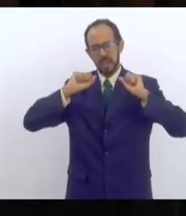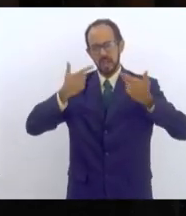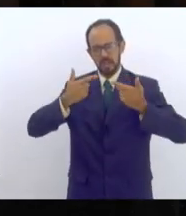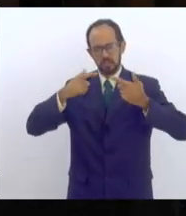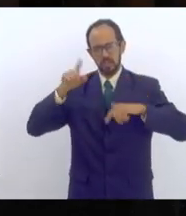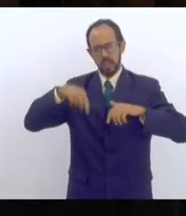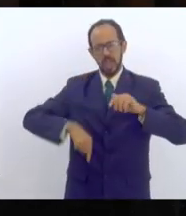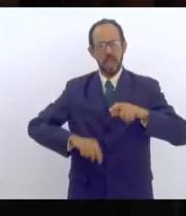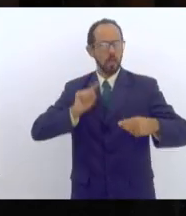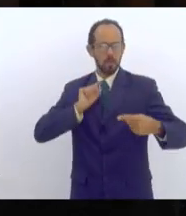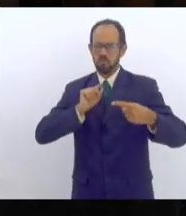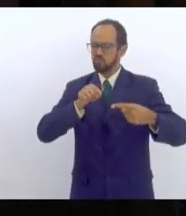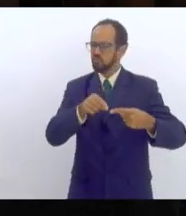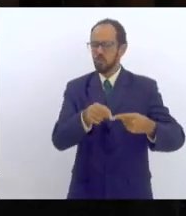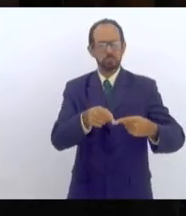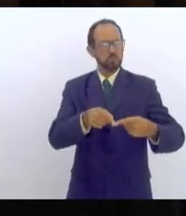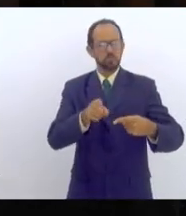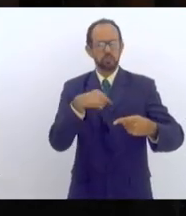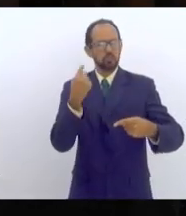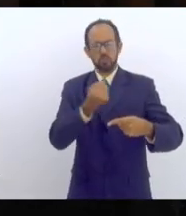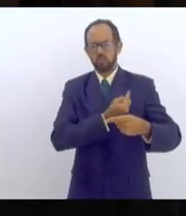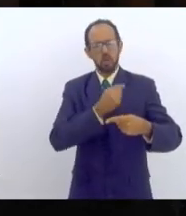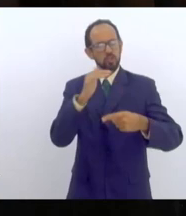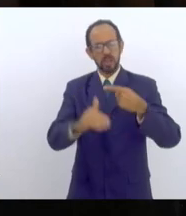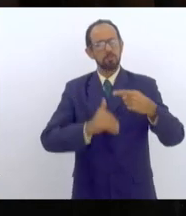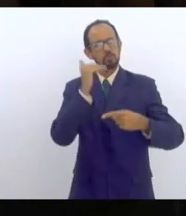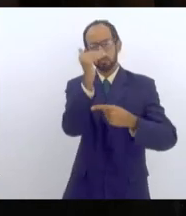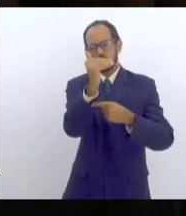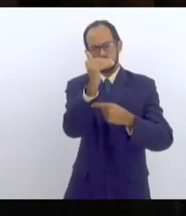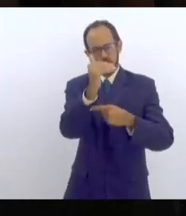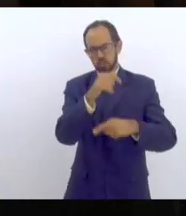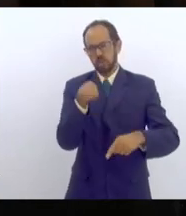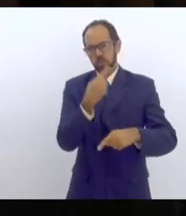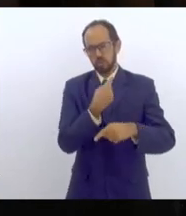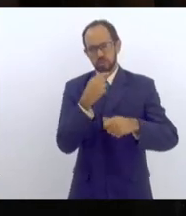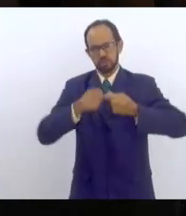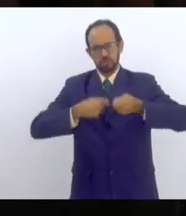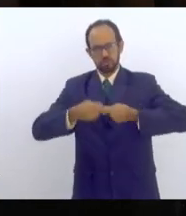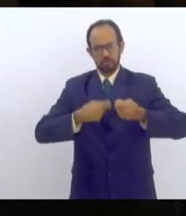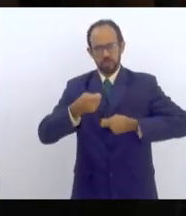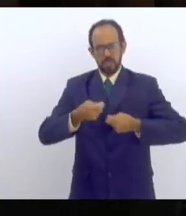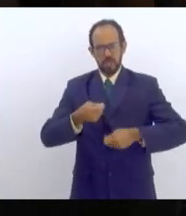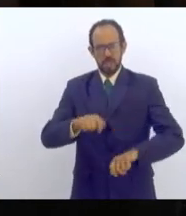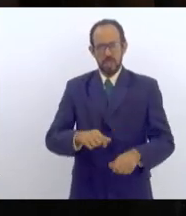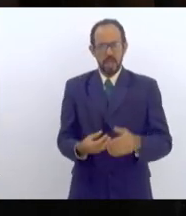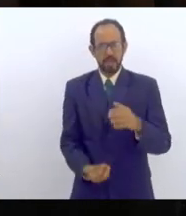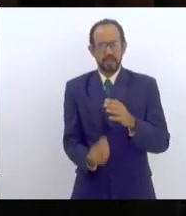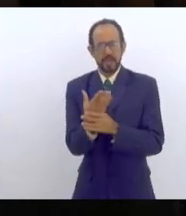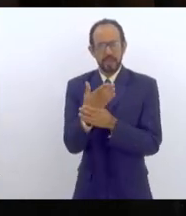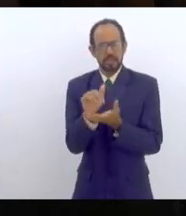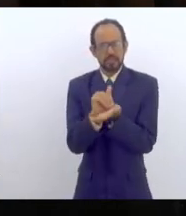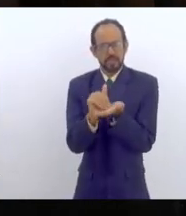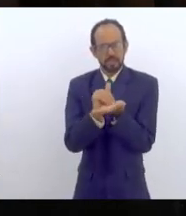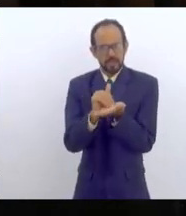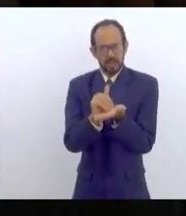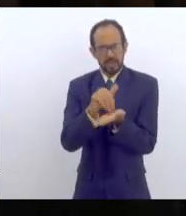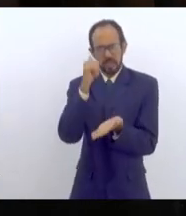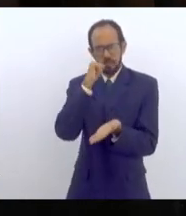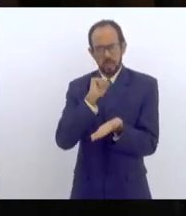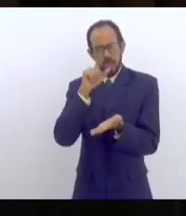uma prioridade absoluta da nossa gestão e a recém-criada Secretaria da Mulher é mais um instrumento